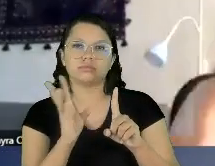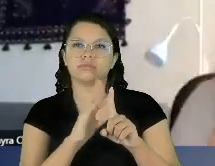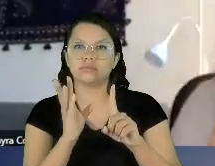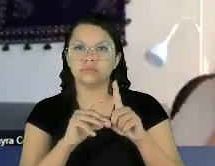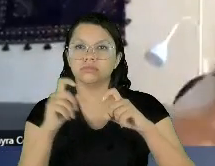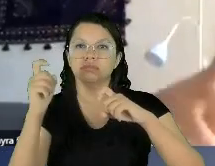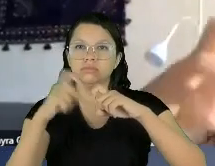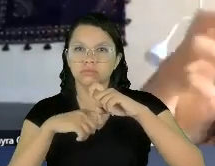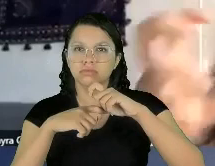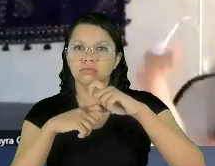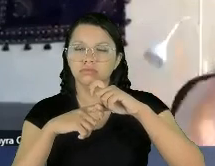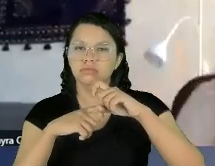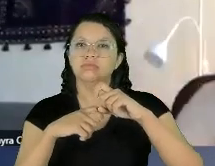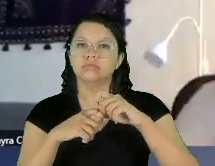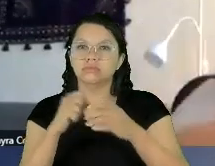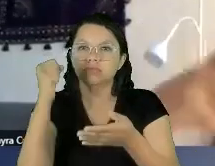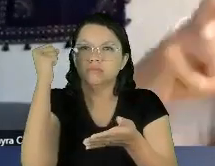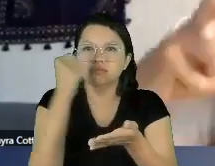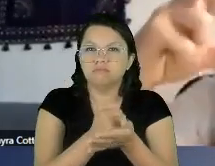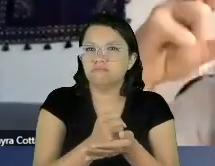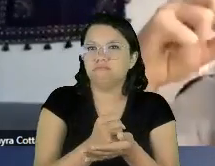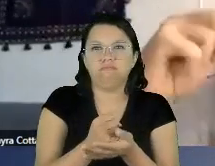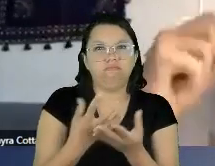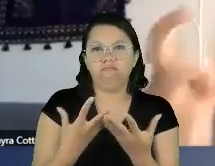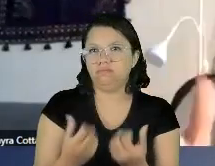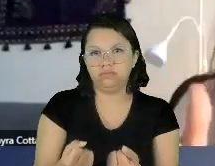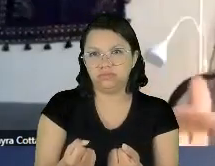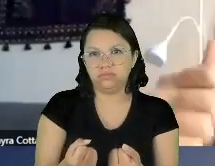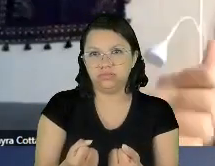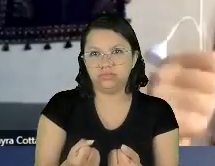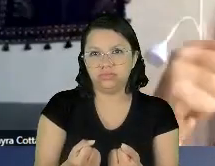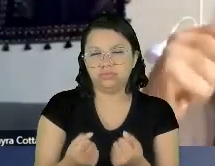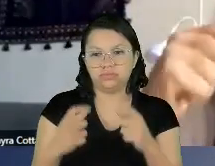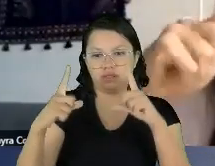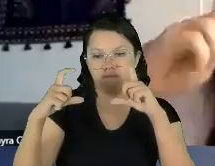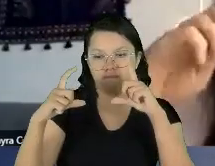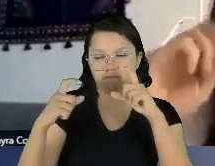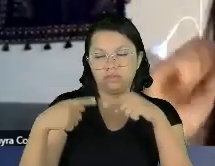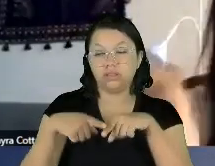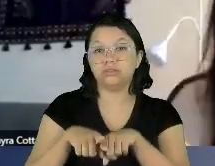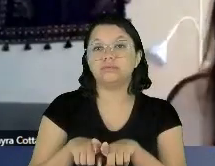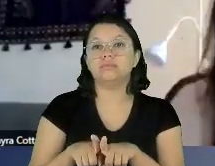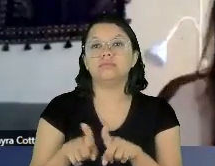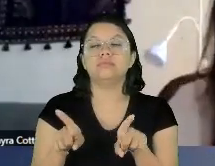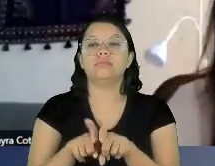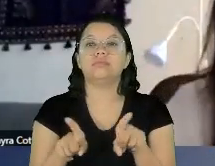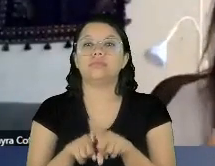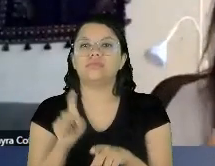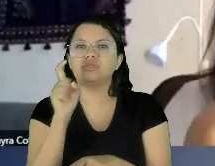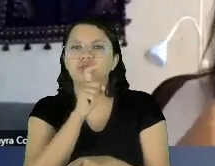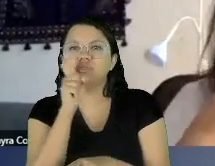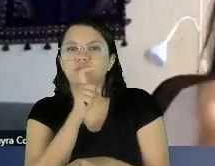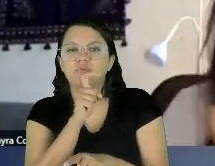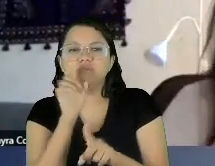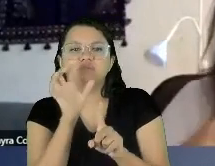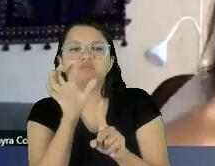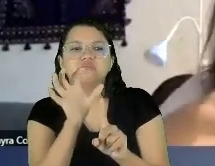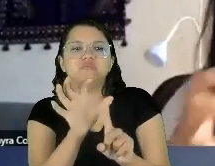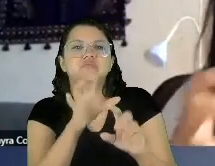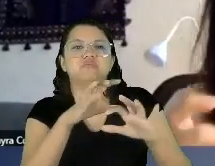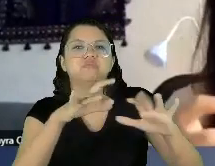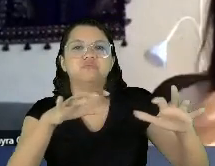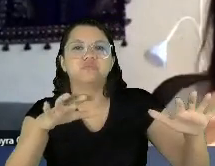assédio sexual, importunação sexual, registro não autorizado da intimidade, até mesmo a injúria, isso tudo